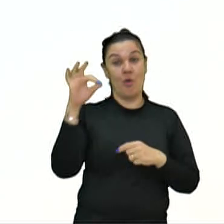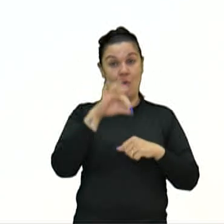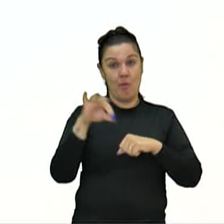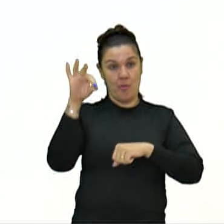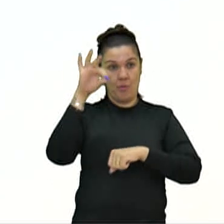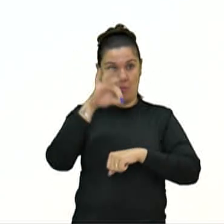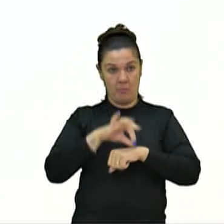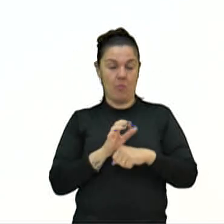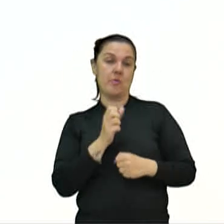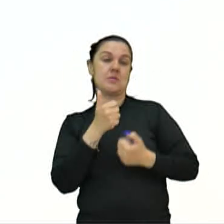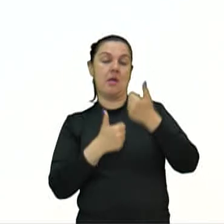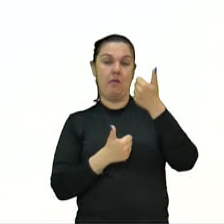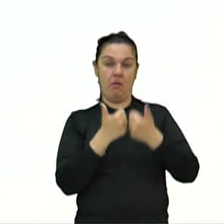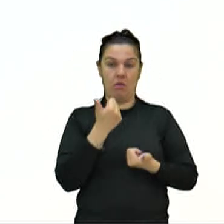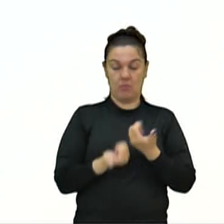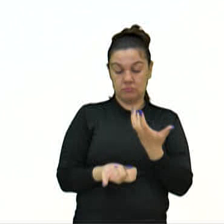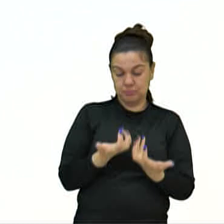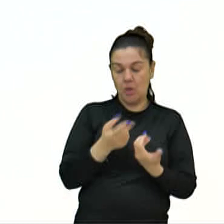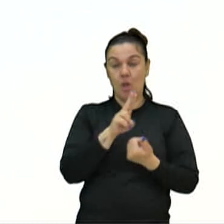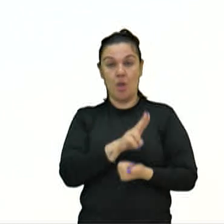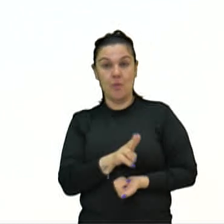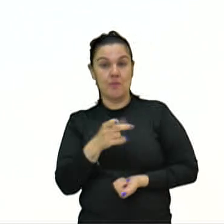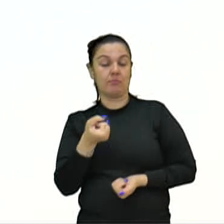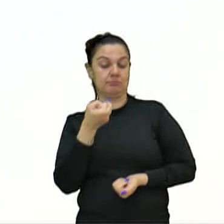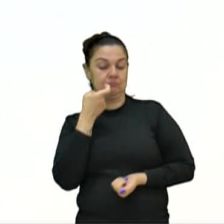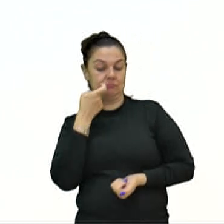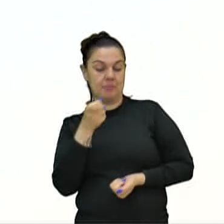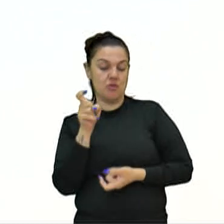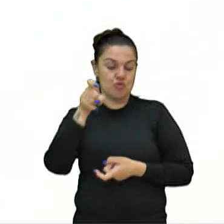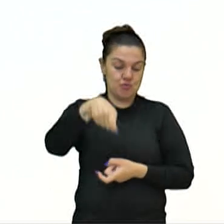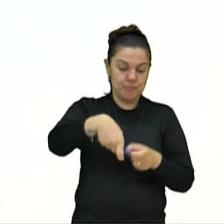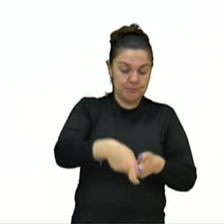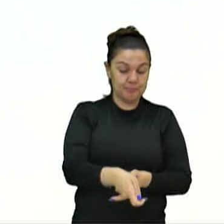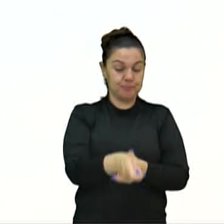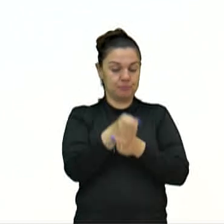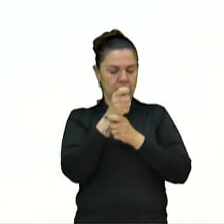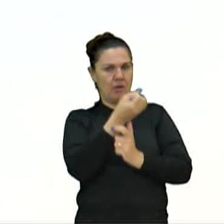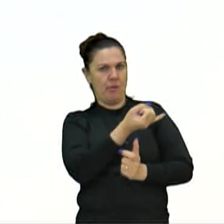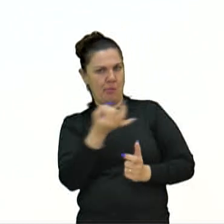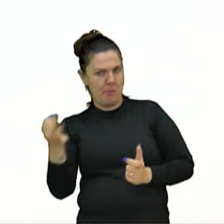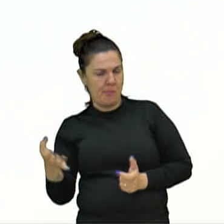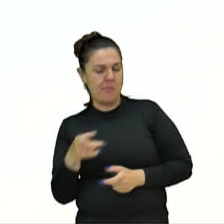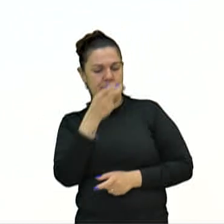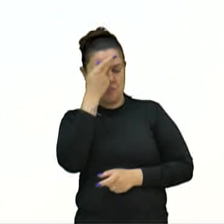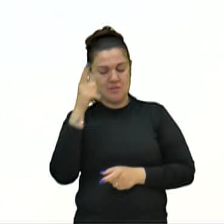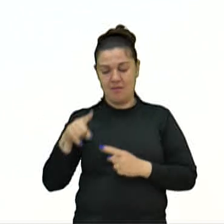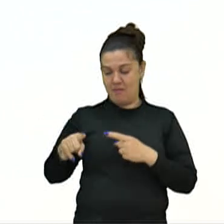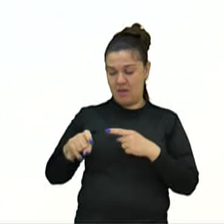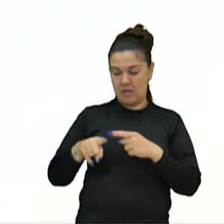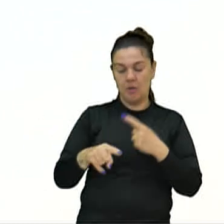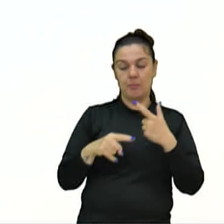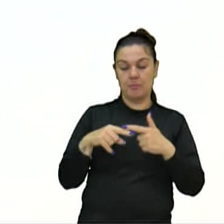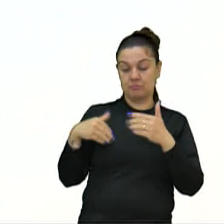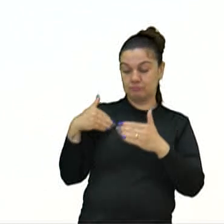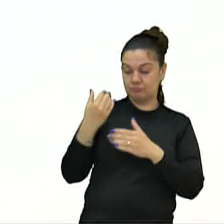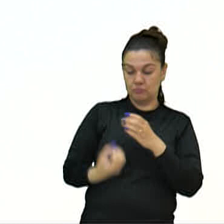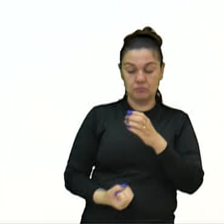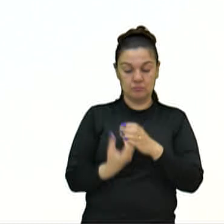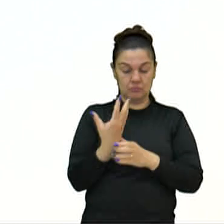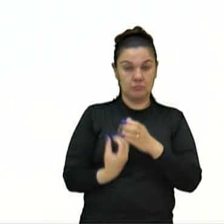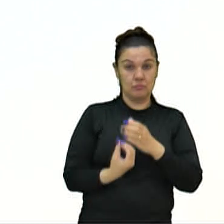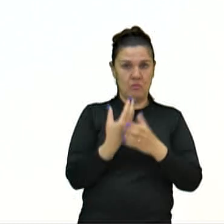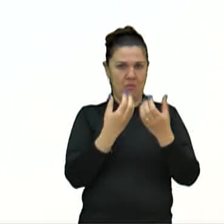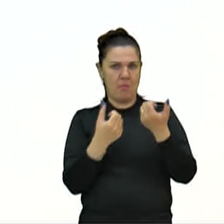arroz cozido são utilizadas como iscas para a pesca. Alguns criadores acreditam que essas larvas surgem por geração espontânea no